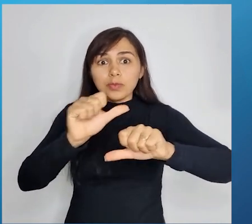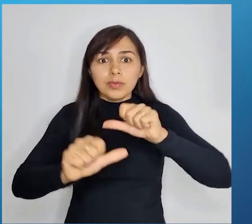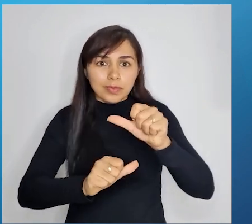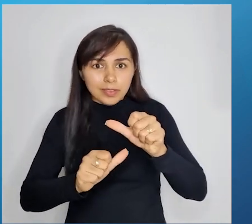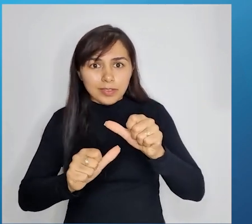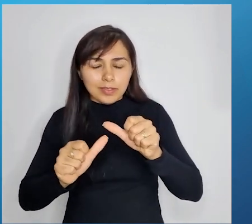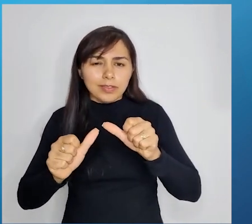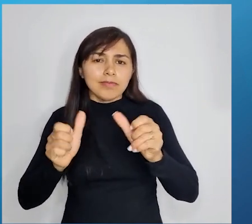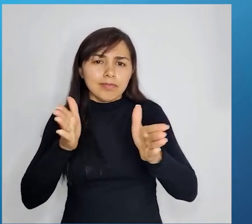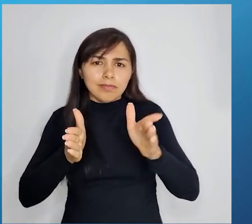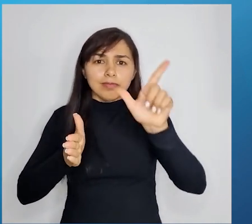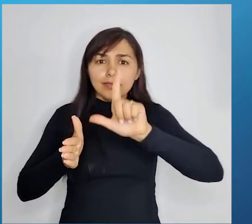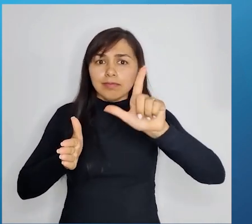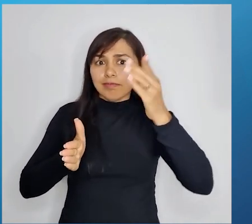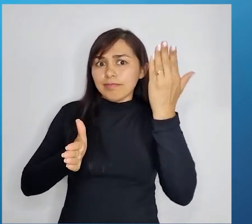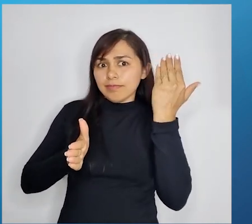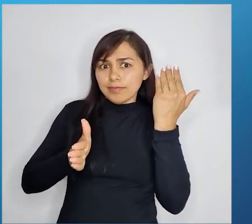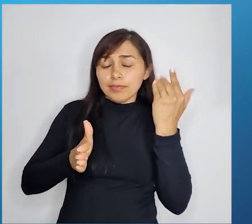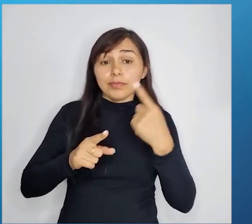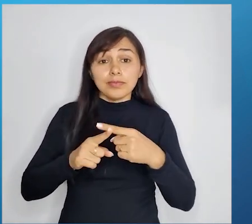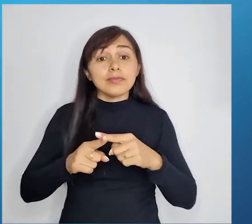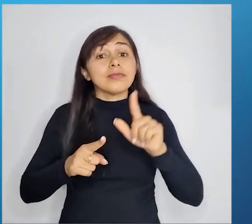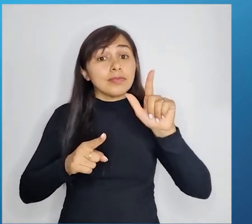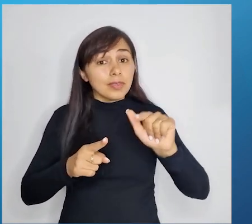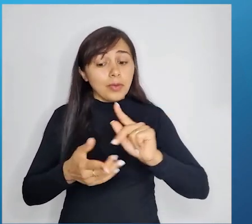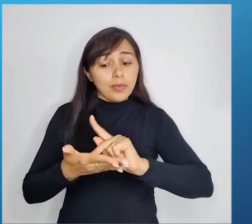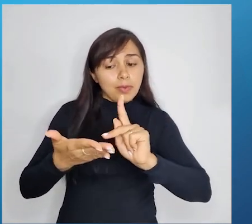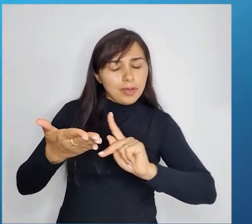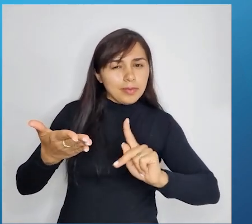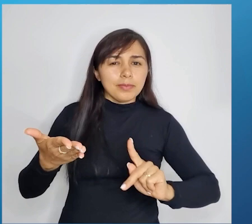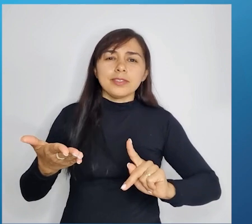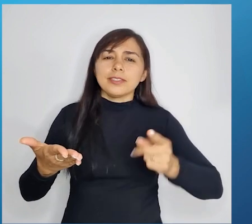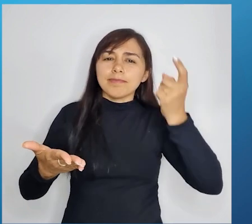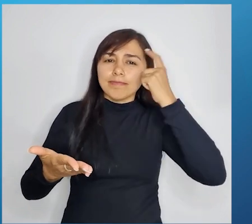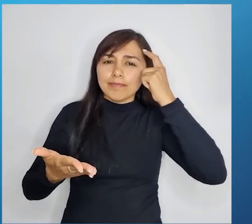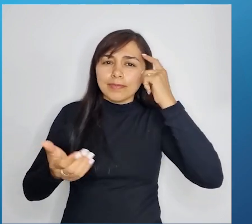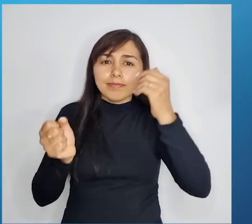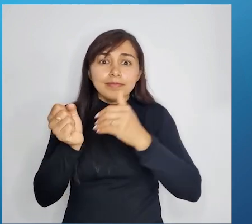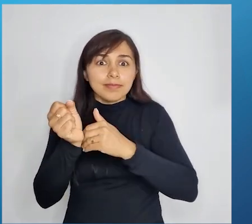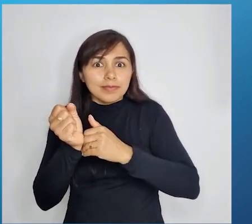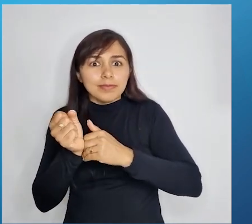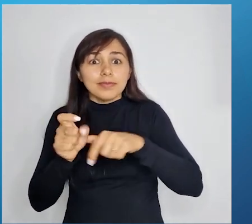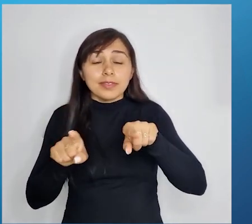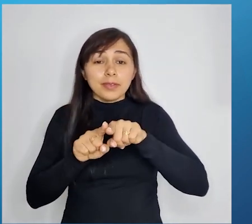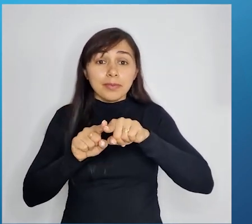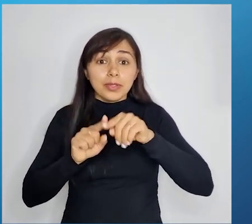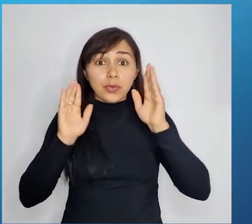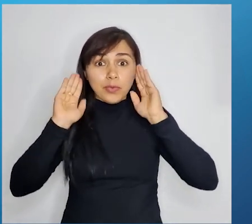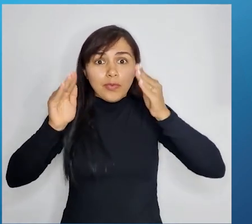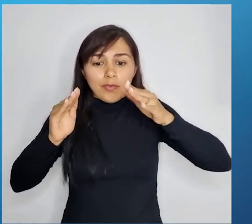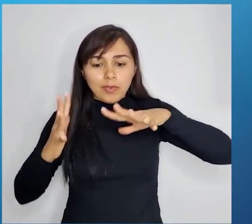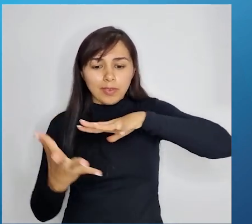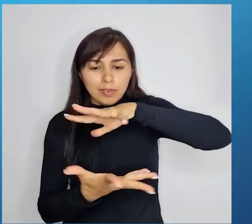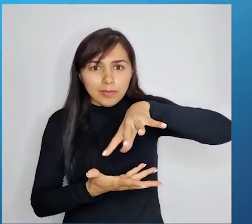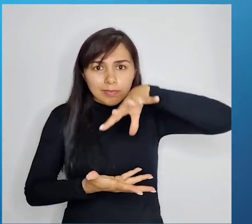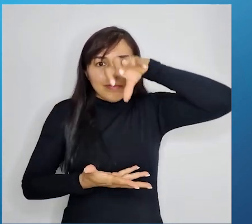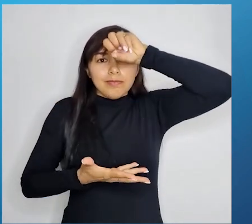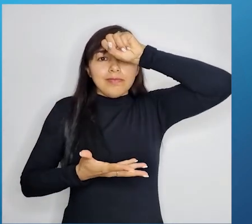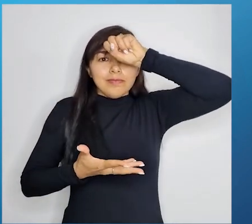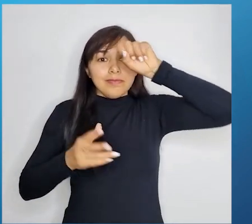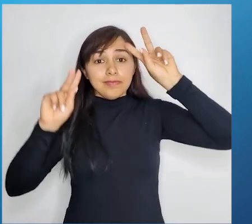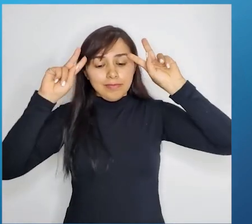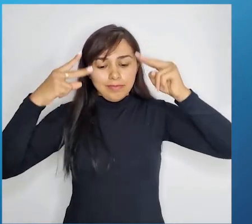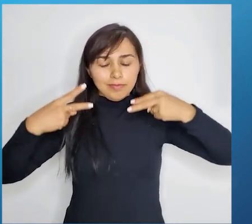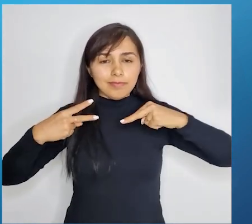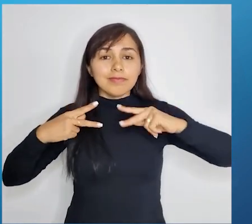literários anteriores, propondo uma poesia mais subjetiva, mística e voltada para o mundo interior do indivíduo. Suas obras continuam